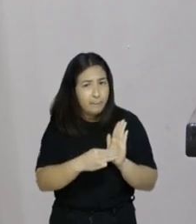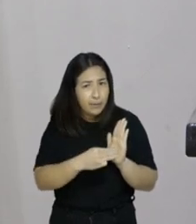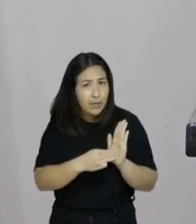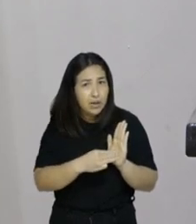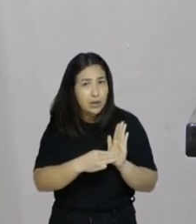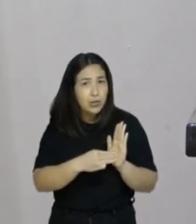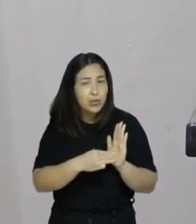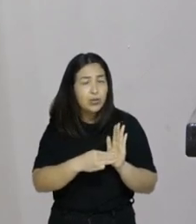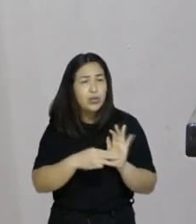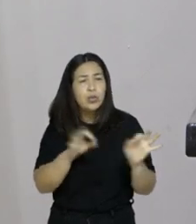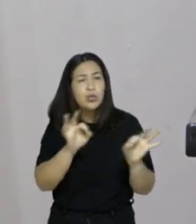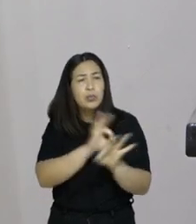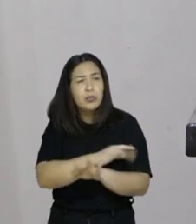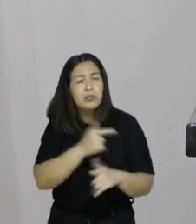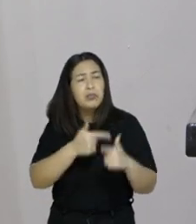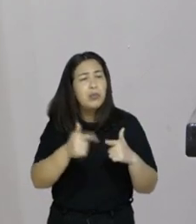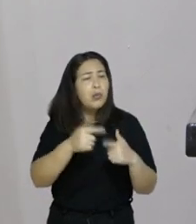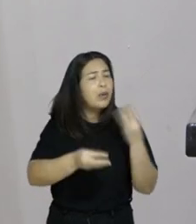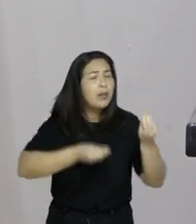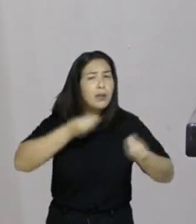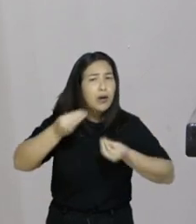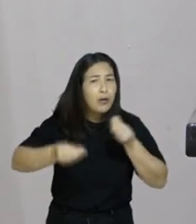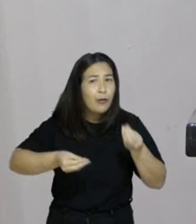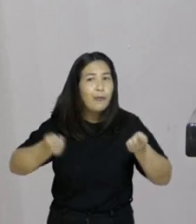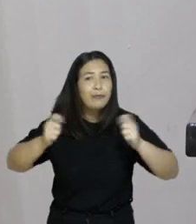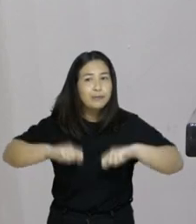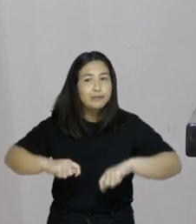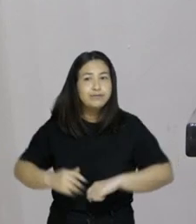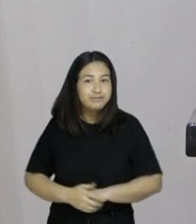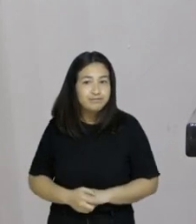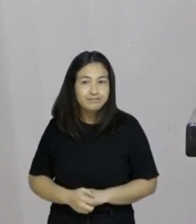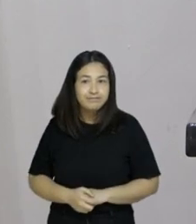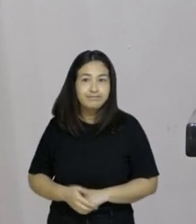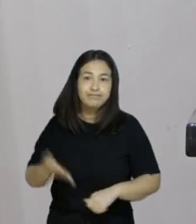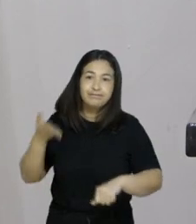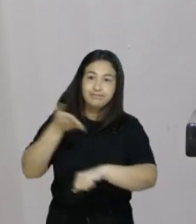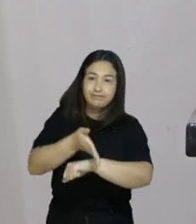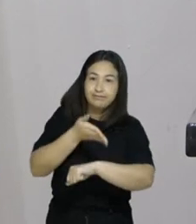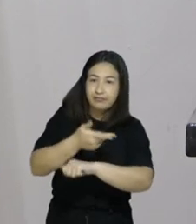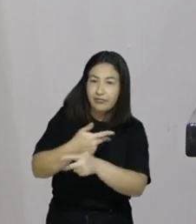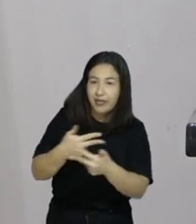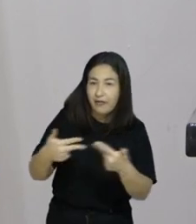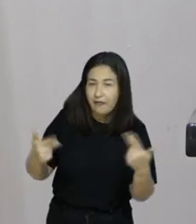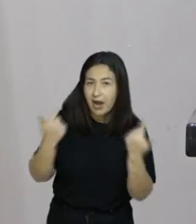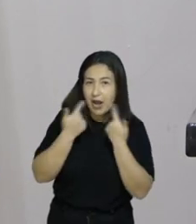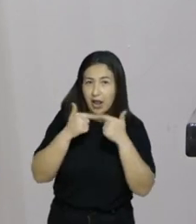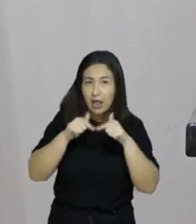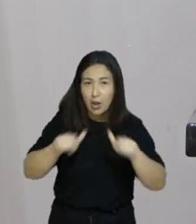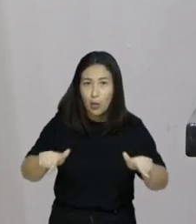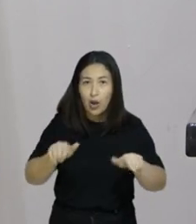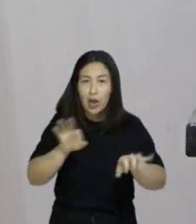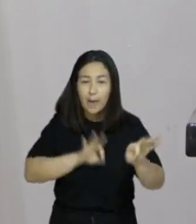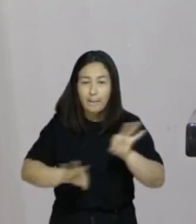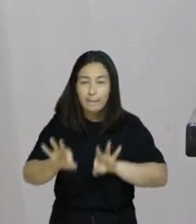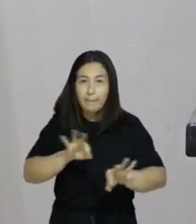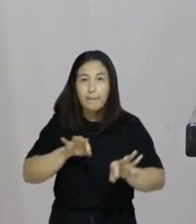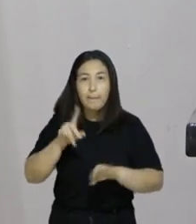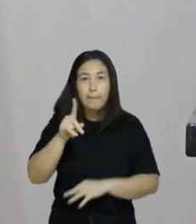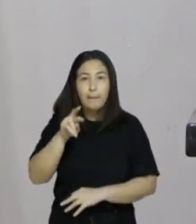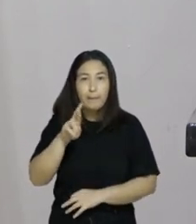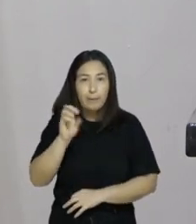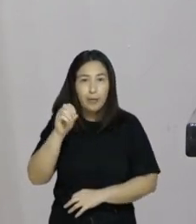de problemas, tendo acesso às diferentes linguagens de programação e a lógica